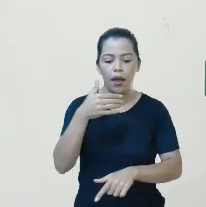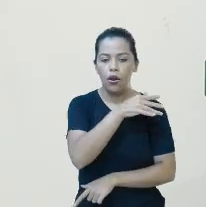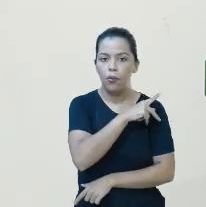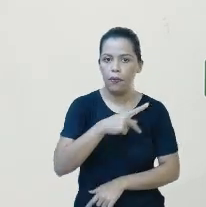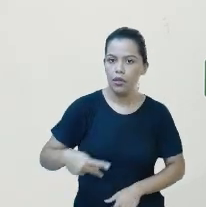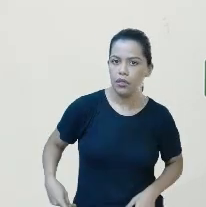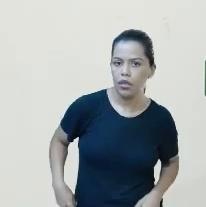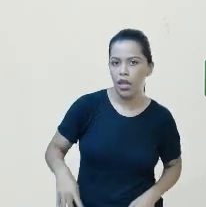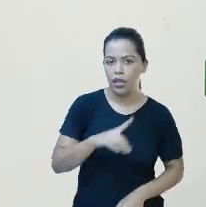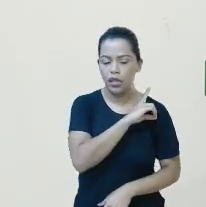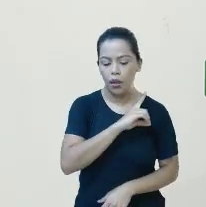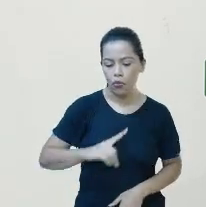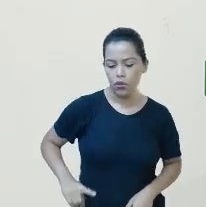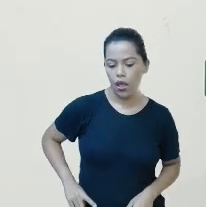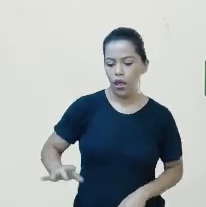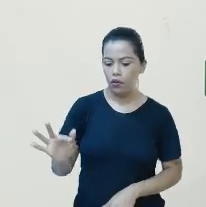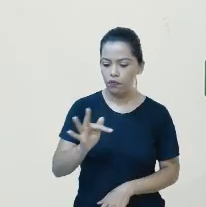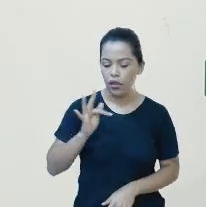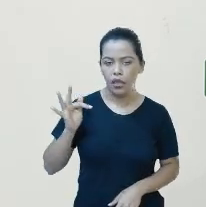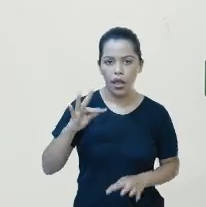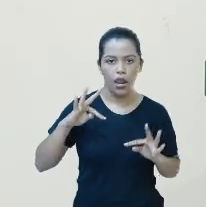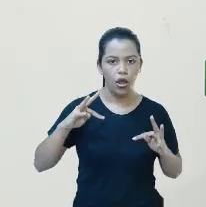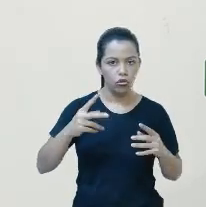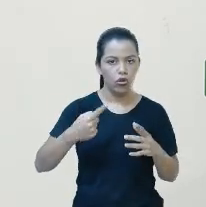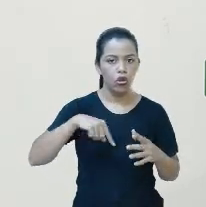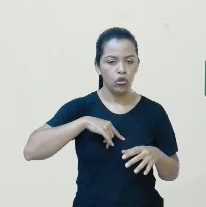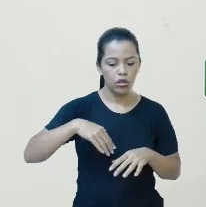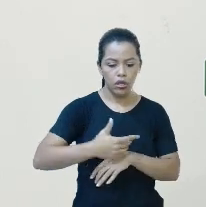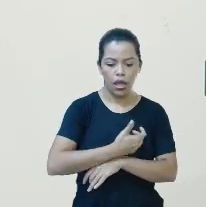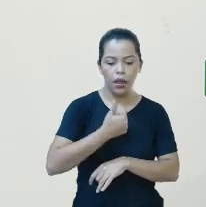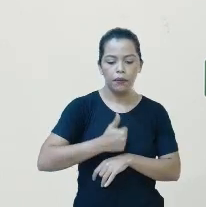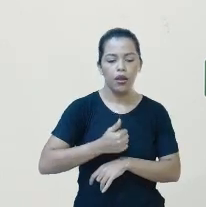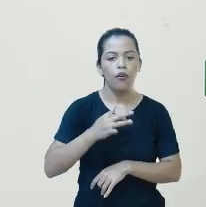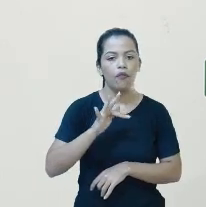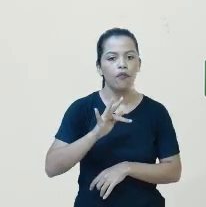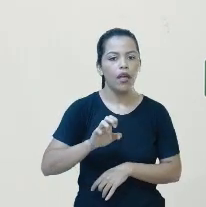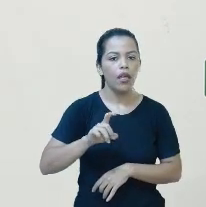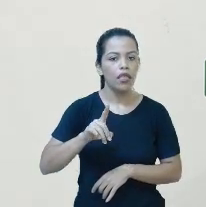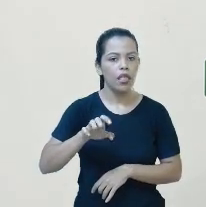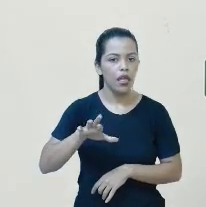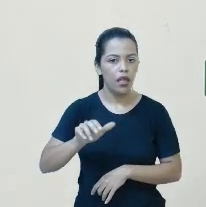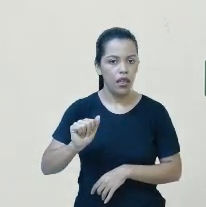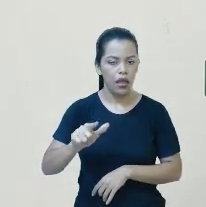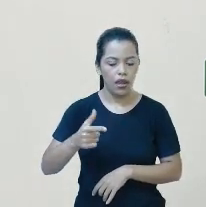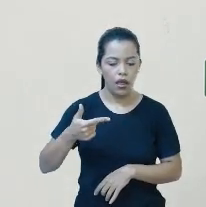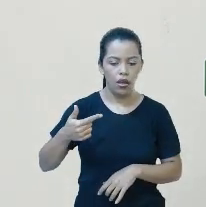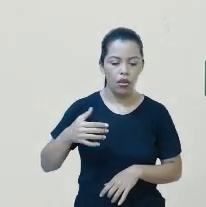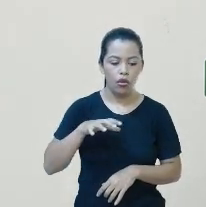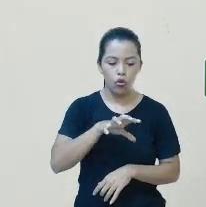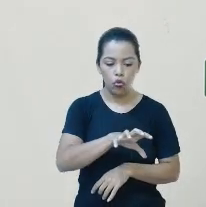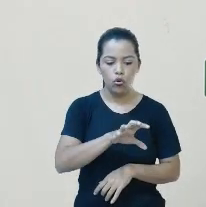deputados federais, tá certo? É a nossa capital federal, fica na região